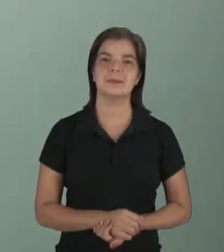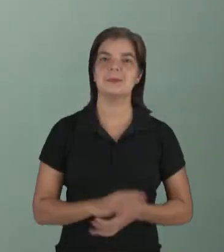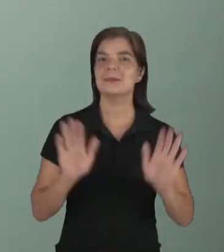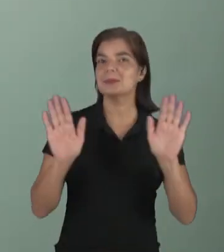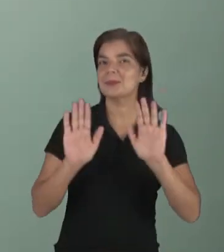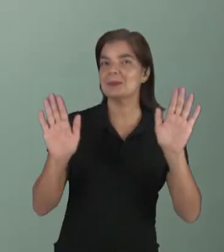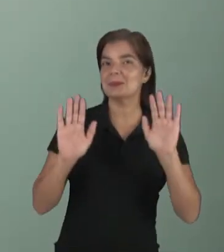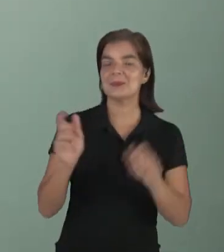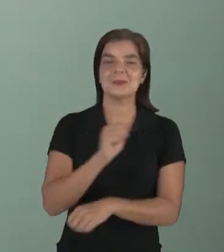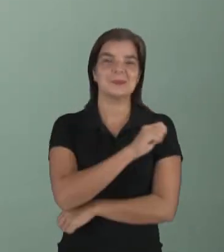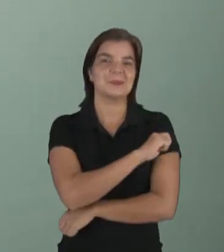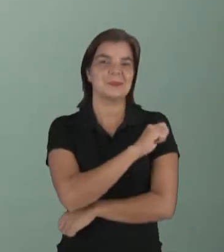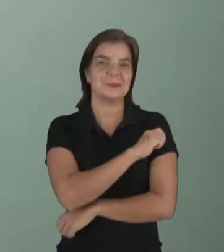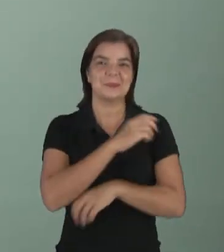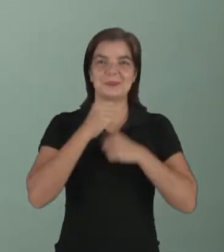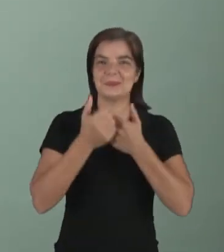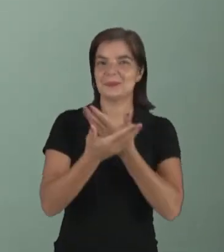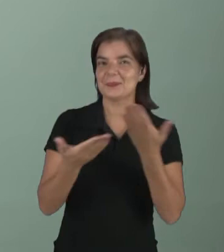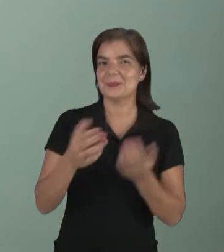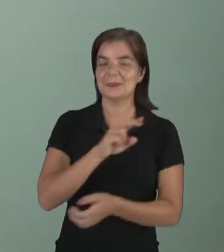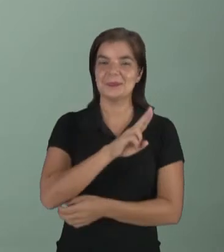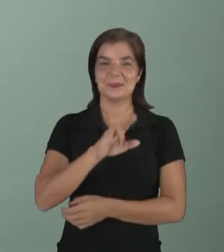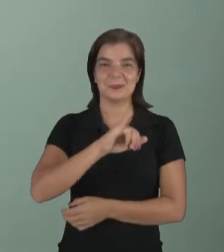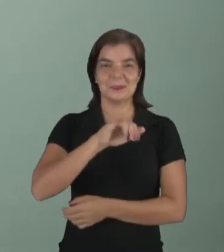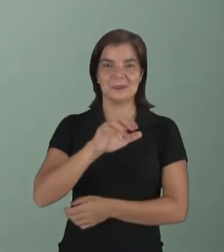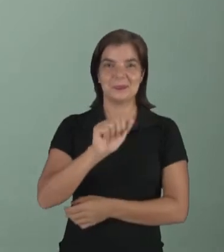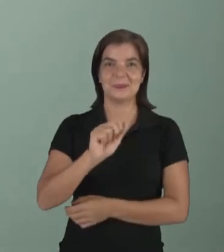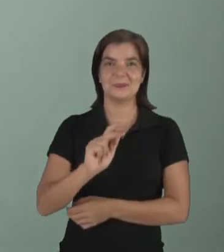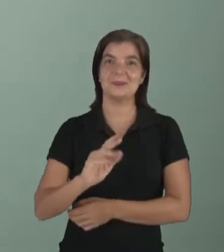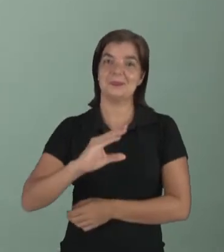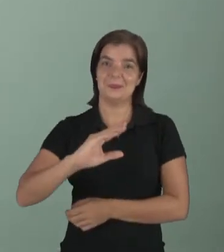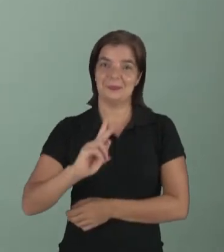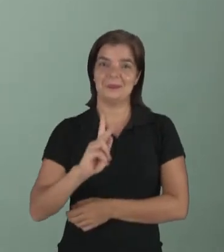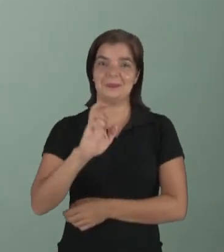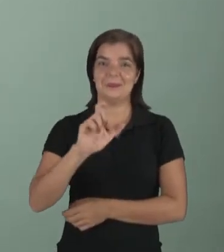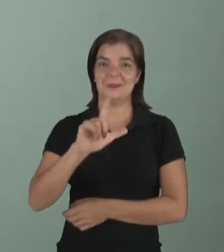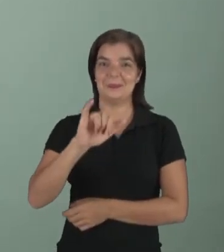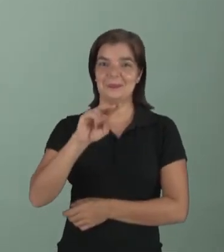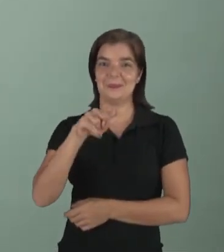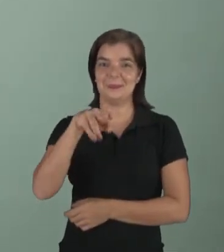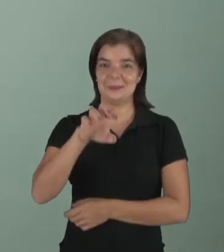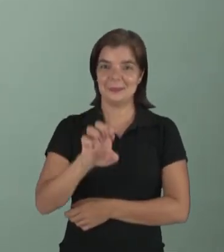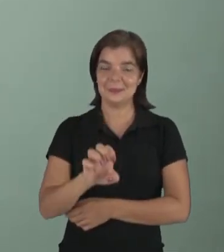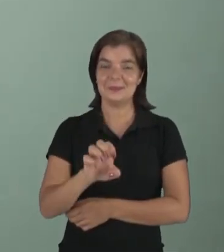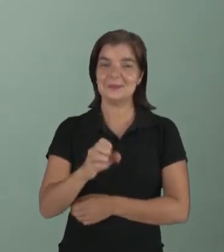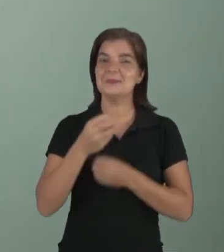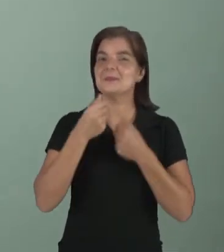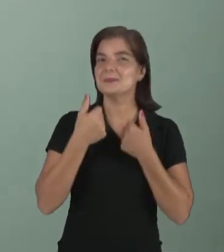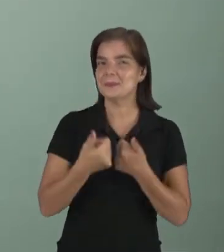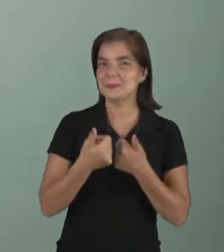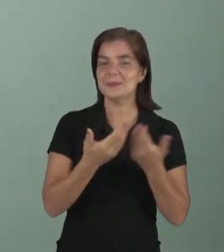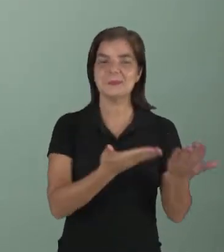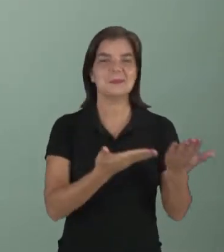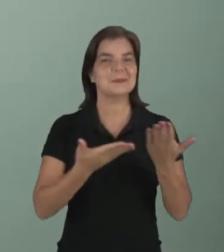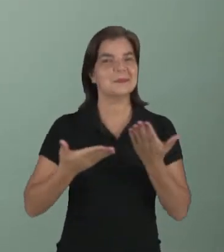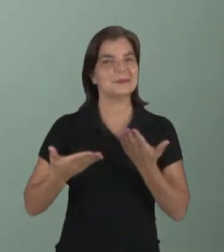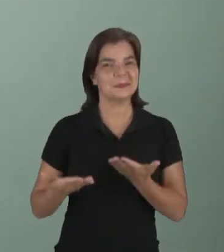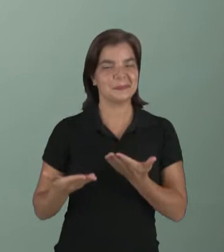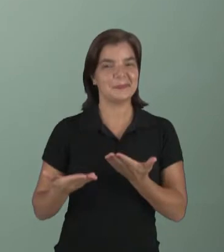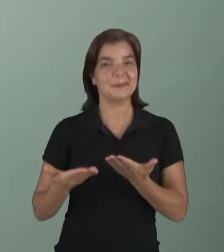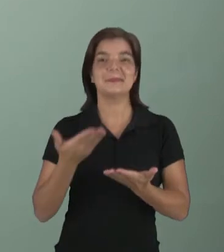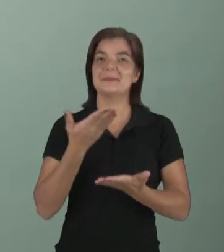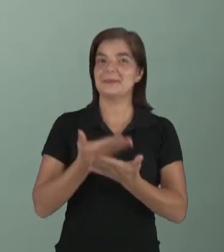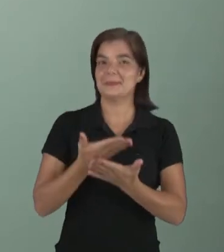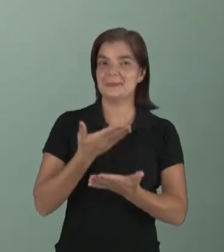Oi Hello guys how are you my name is Jaqueline a Noel como tio our english classes Olá pessoal como vocês estão